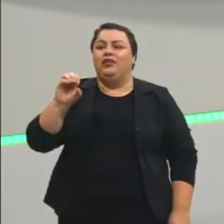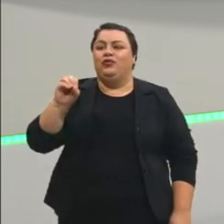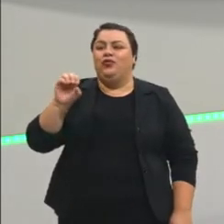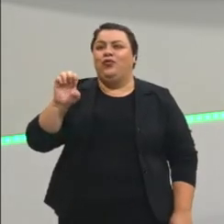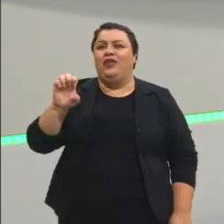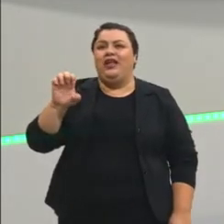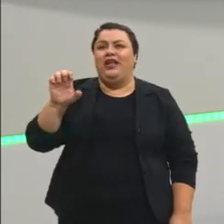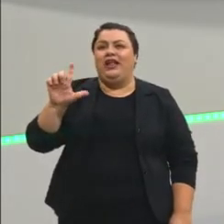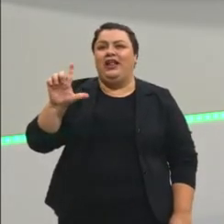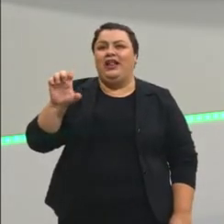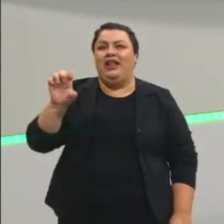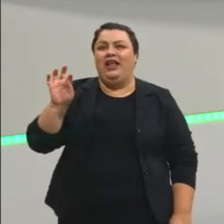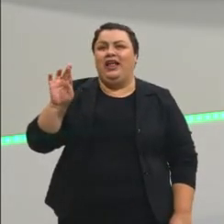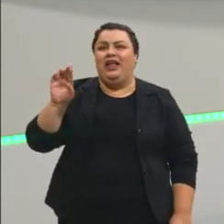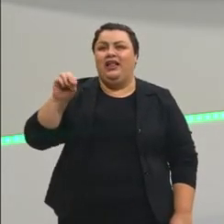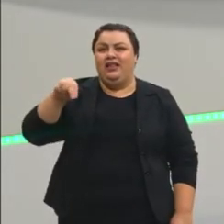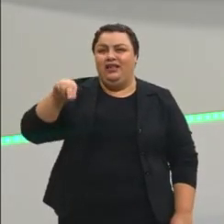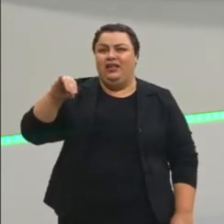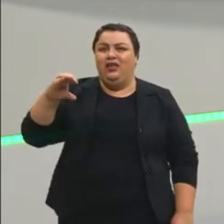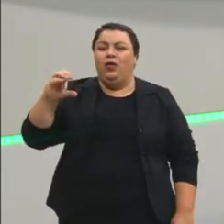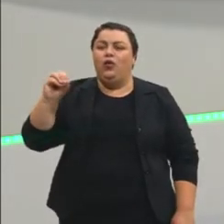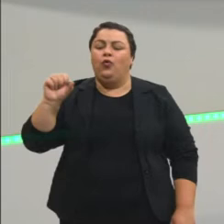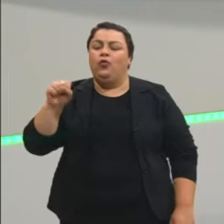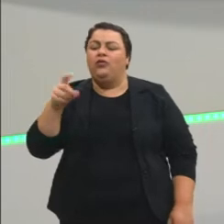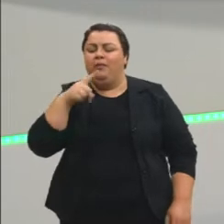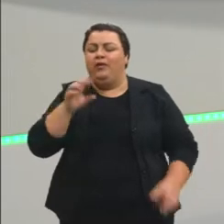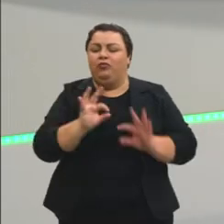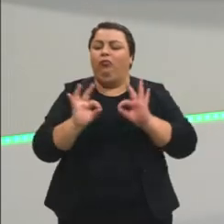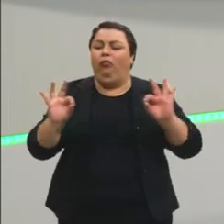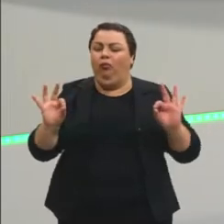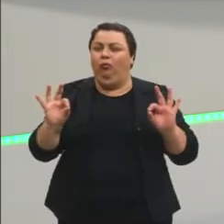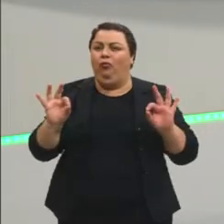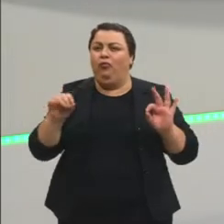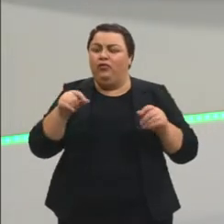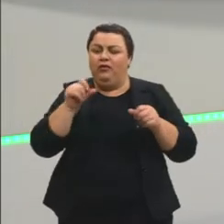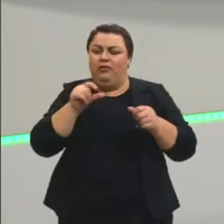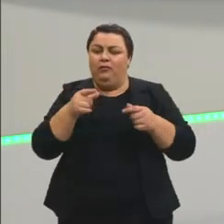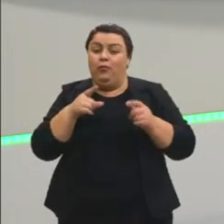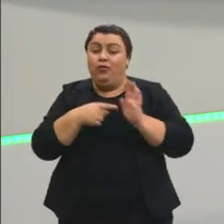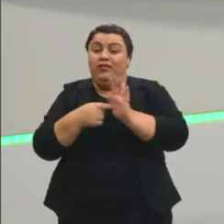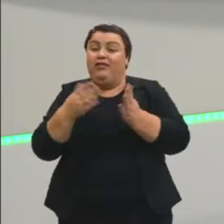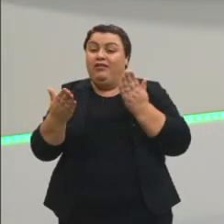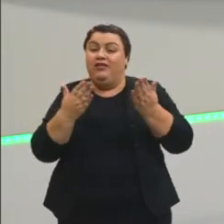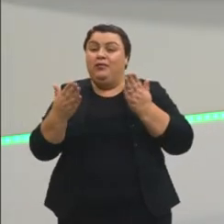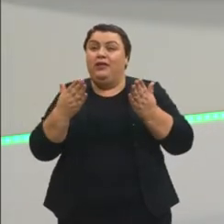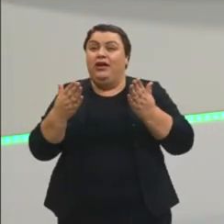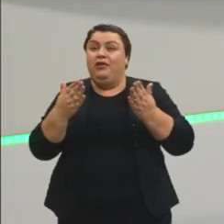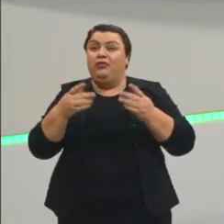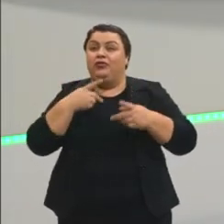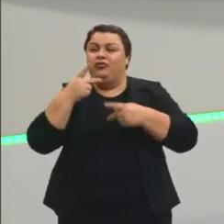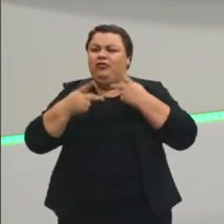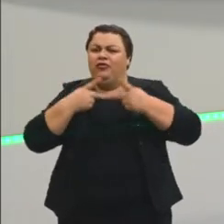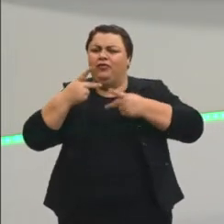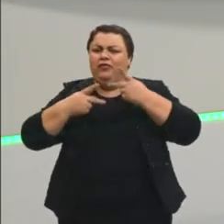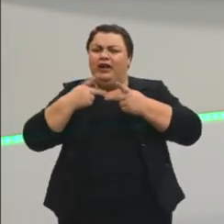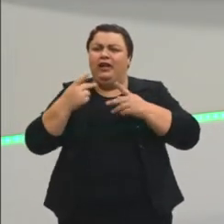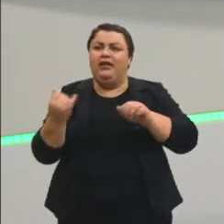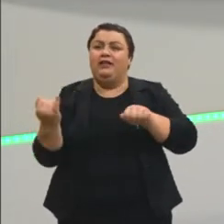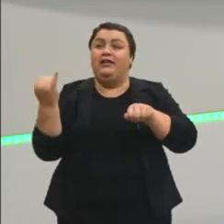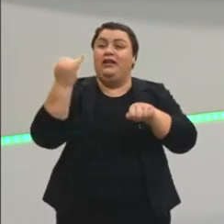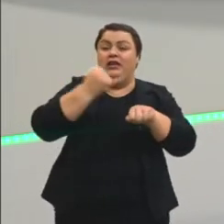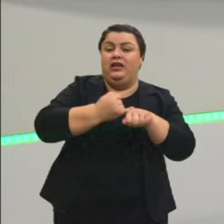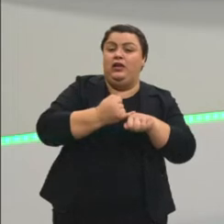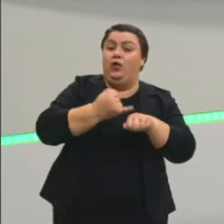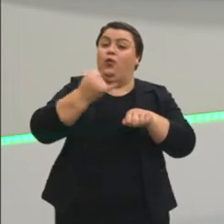eletrônicos eles são mais estudados é mais comum a gente trazer essa semelhança quando a gente fala de íons tá porque quando